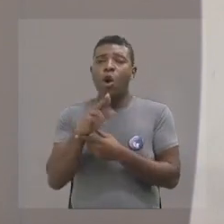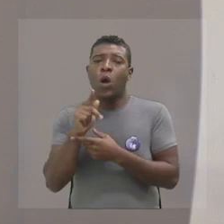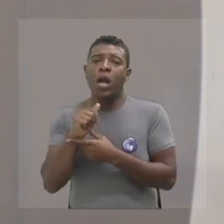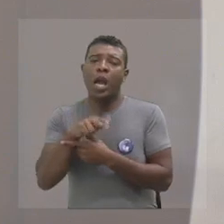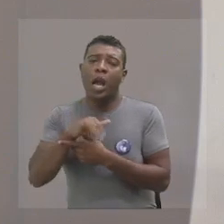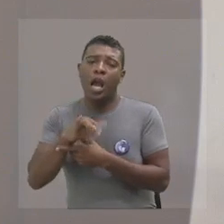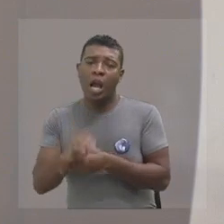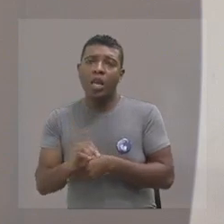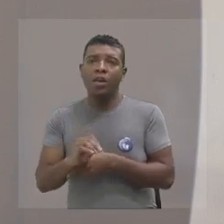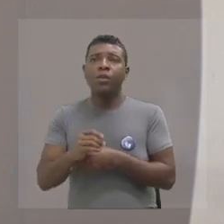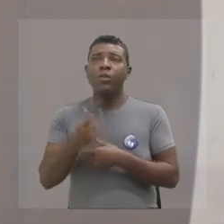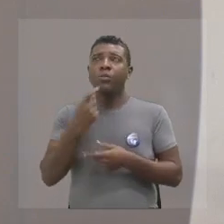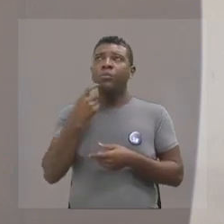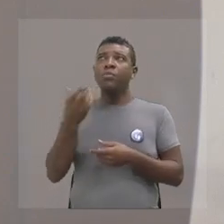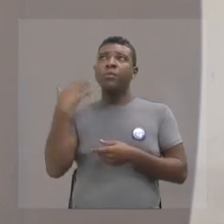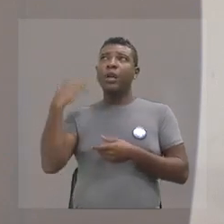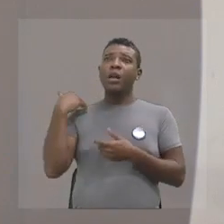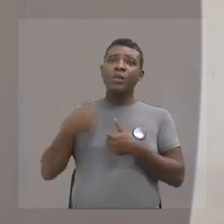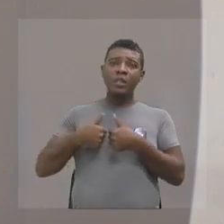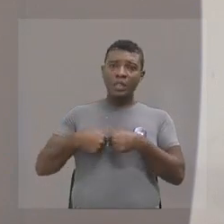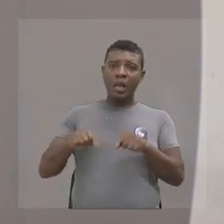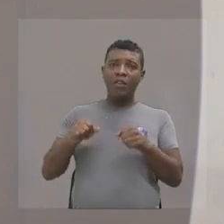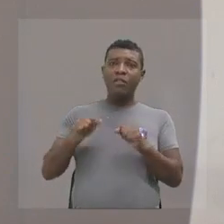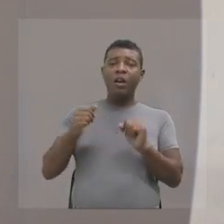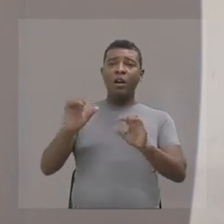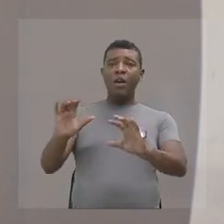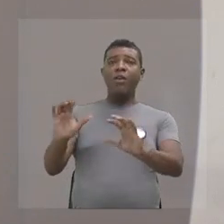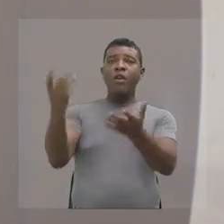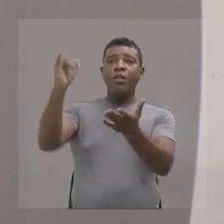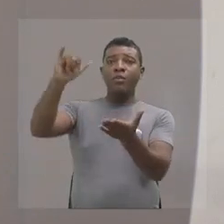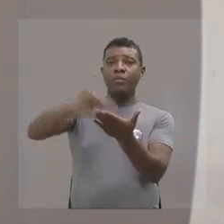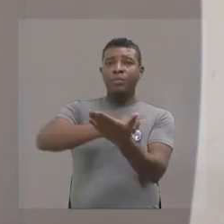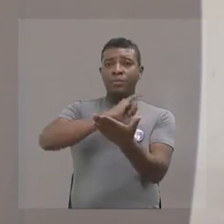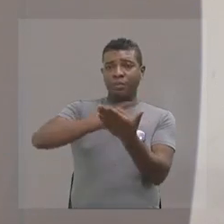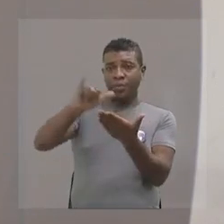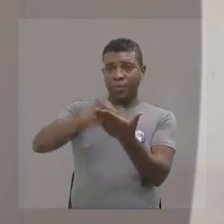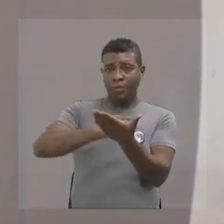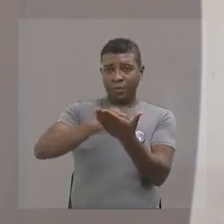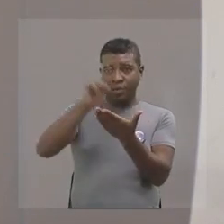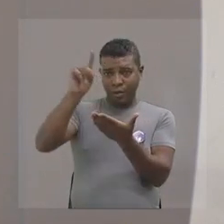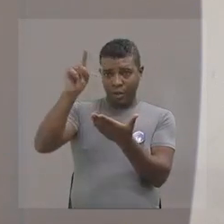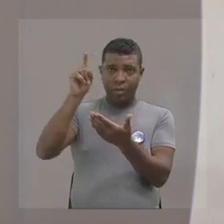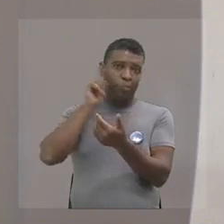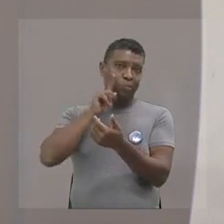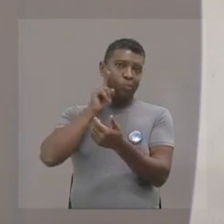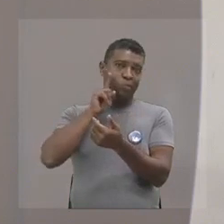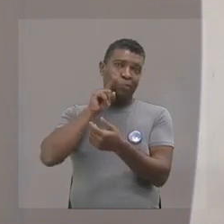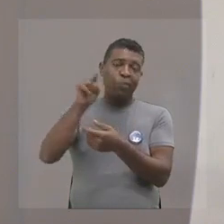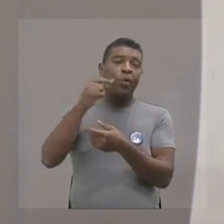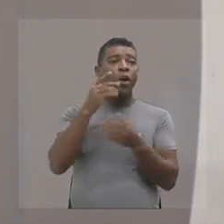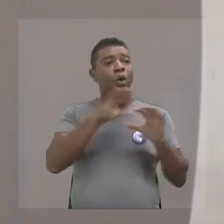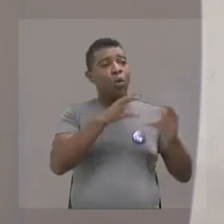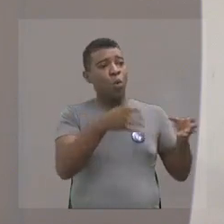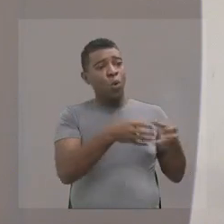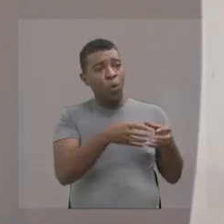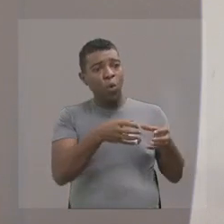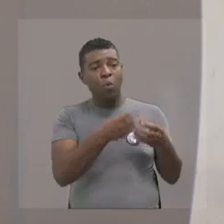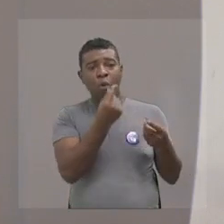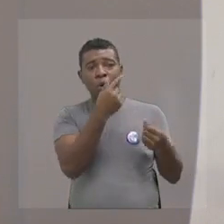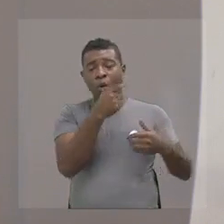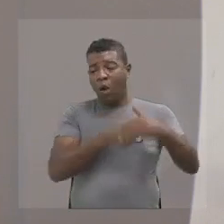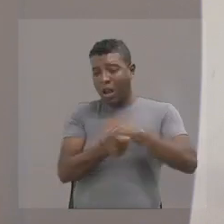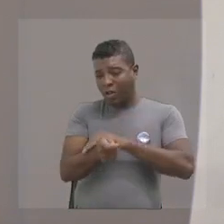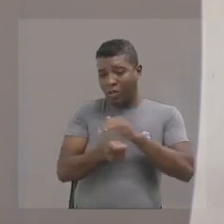num evento em Nova York e foi acionada ela por um grupo de investidores a gente tem hoje uma discussão sobre